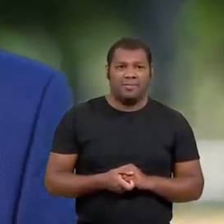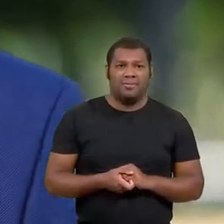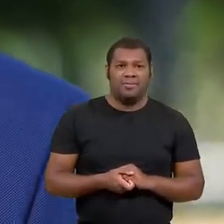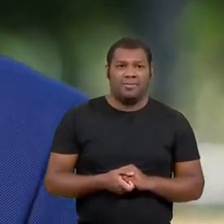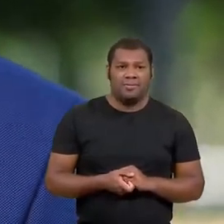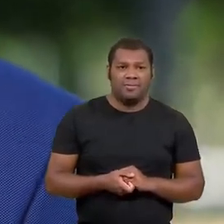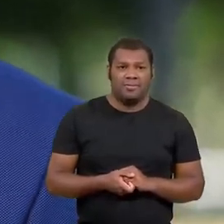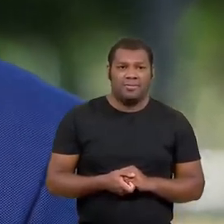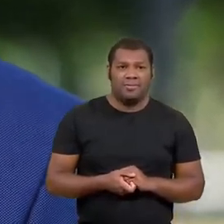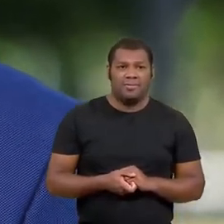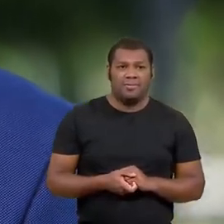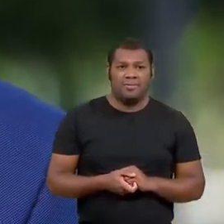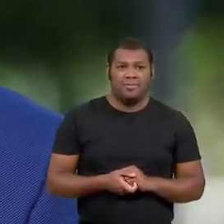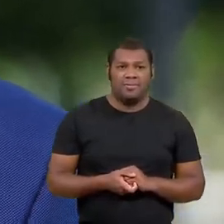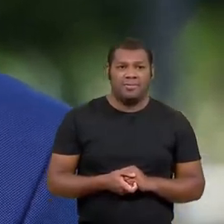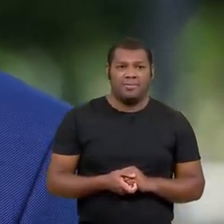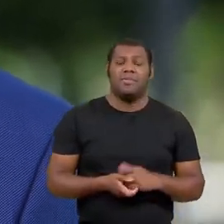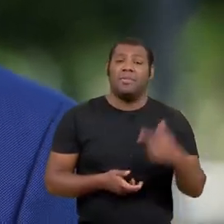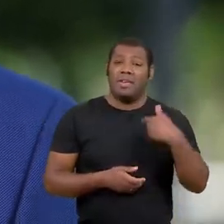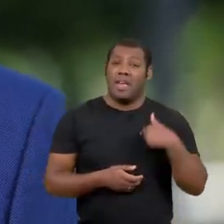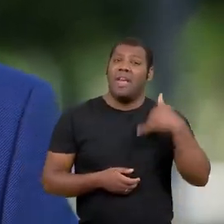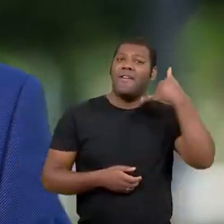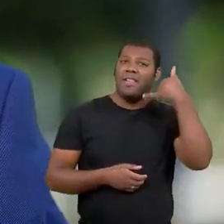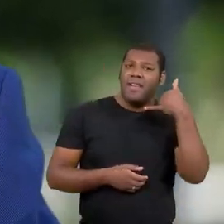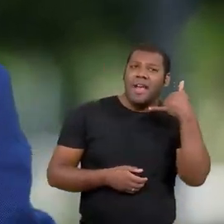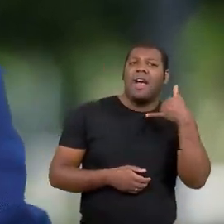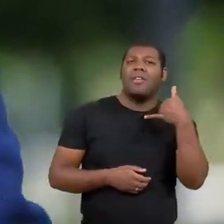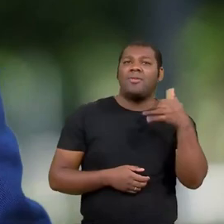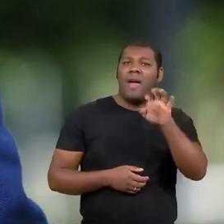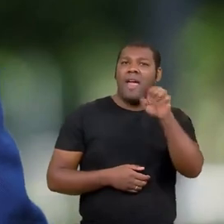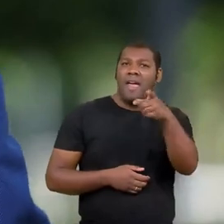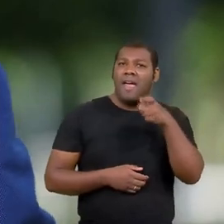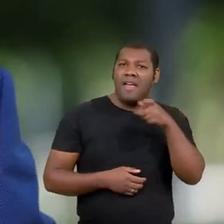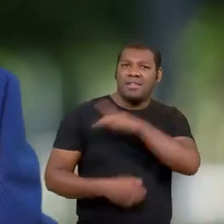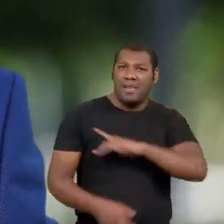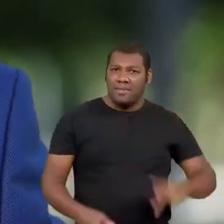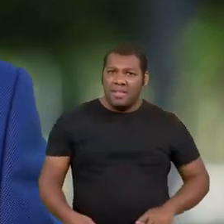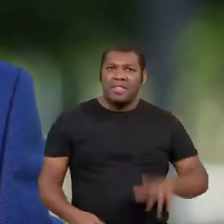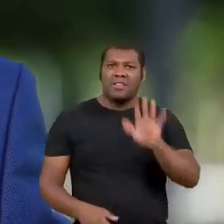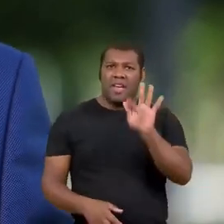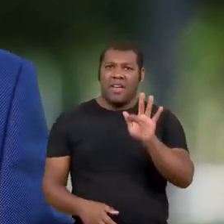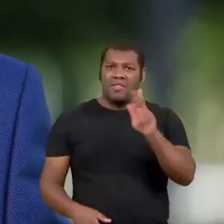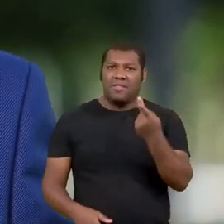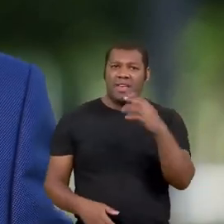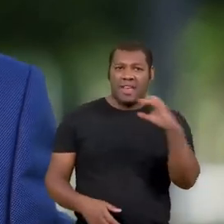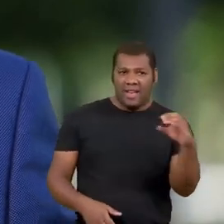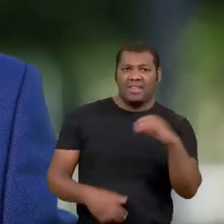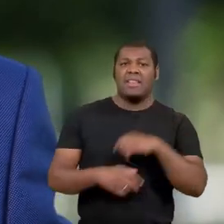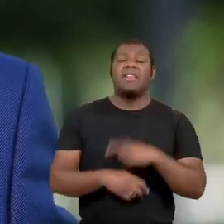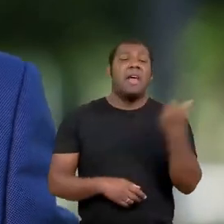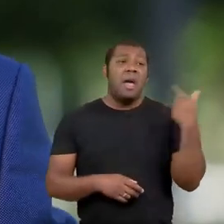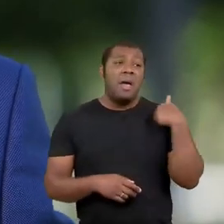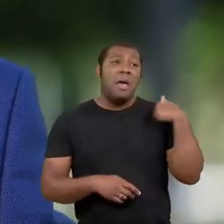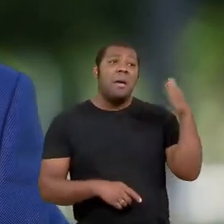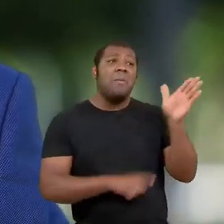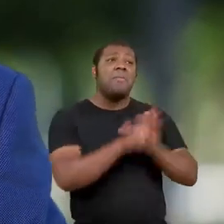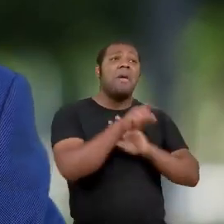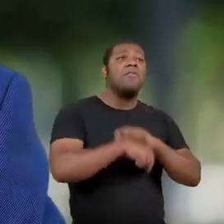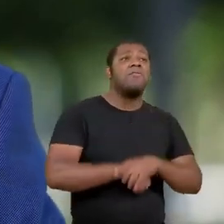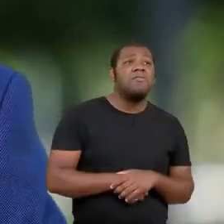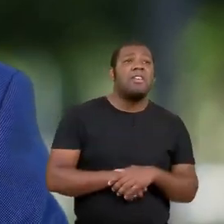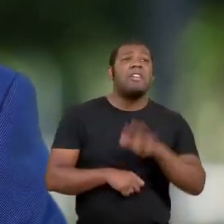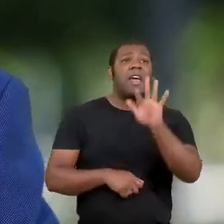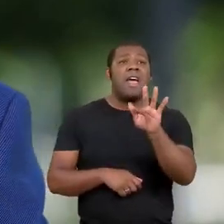eu falei vou ligar para Fernando arregaçaria um pouco diferente como é que eles chegaram 92 eu achei ele muito ele tava bom Estava